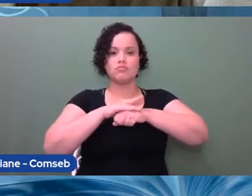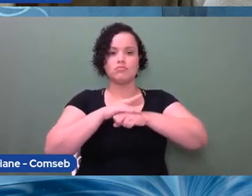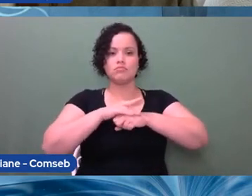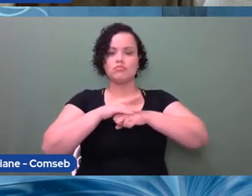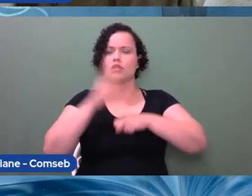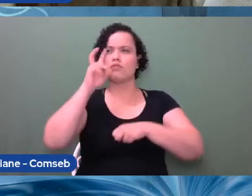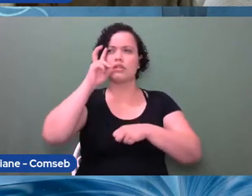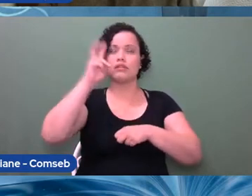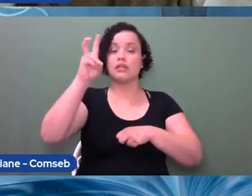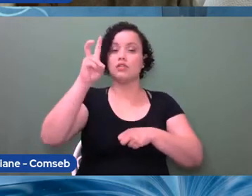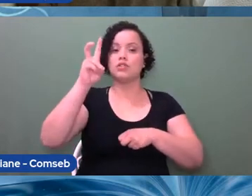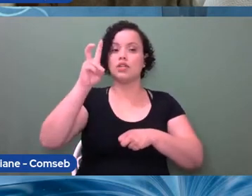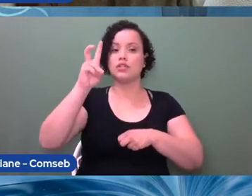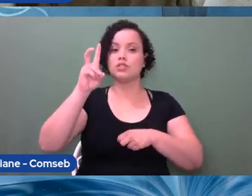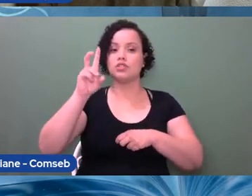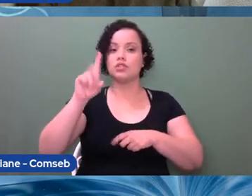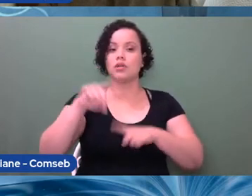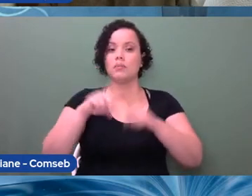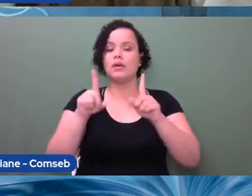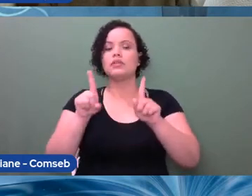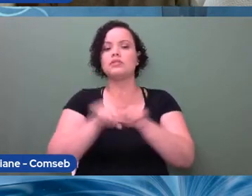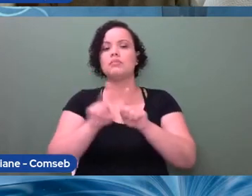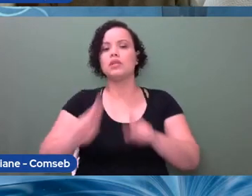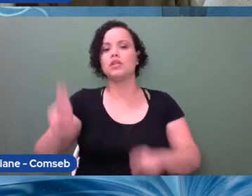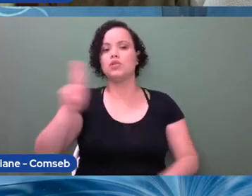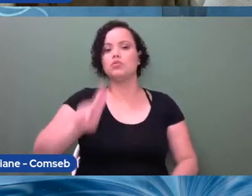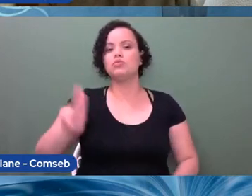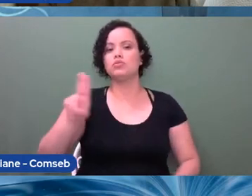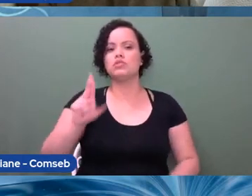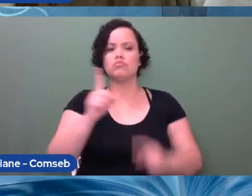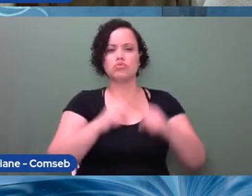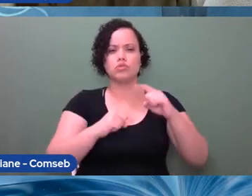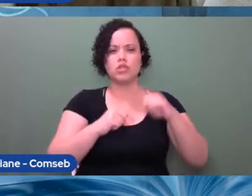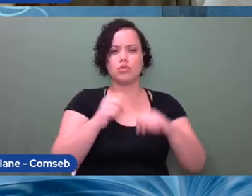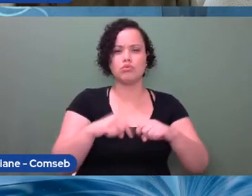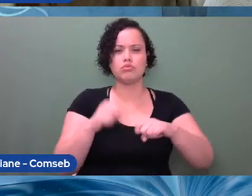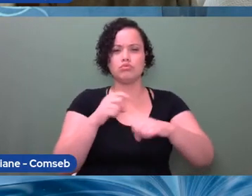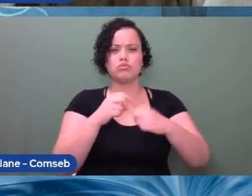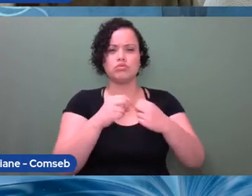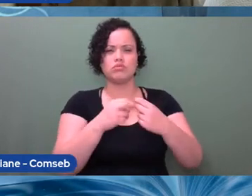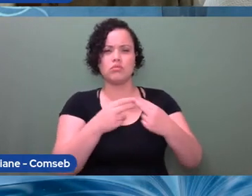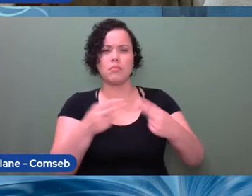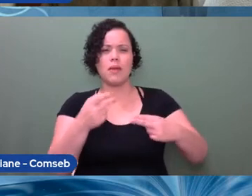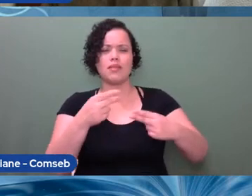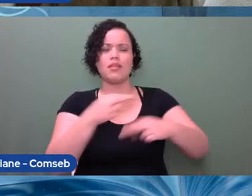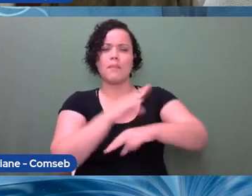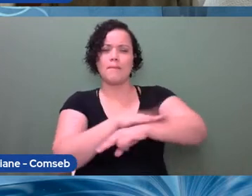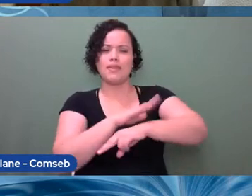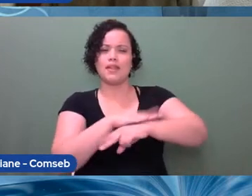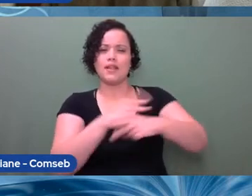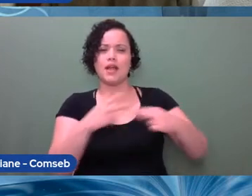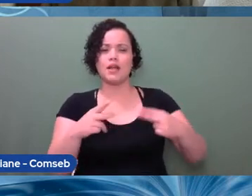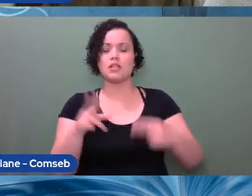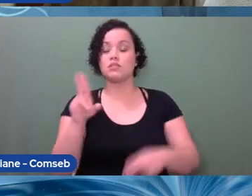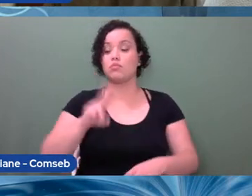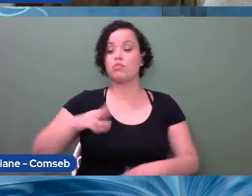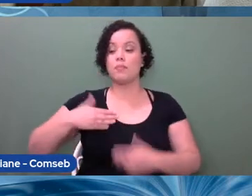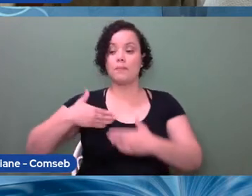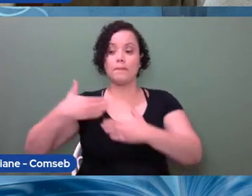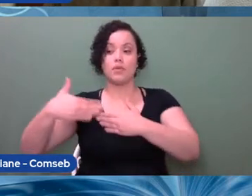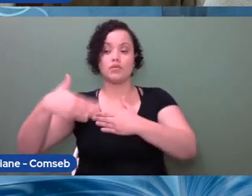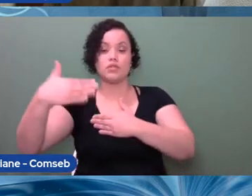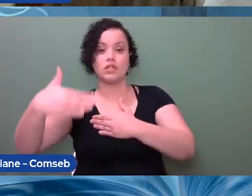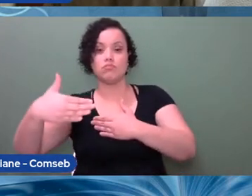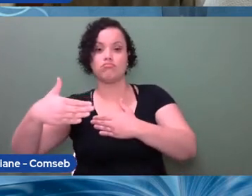ele usa os recursos materiais para o processo da sua evolução, para agir sobre o